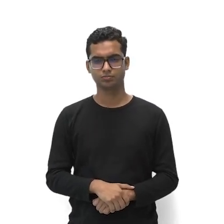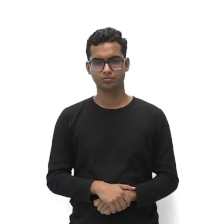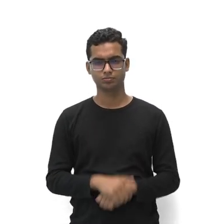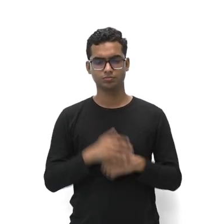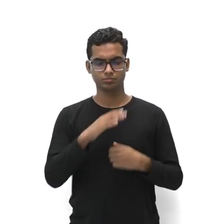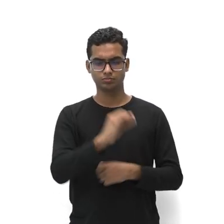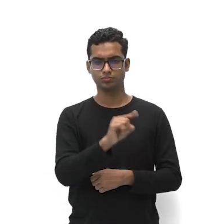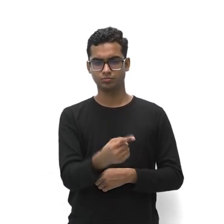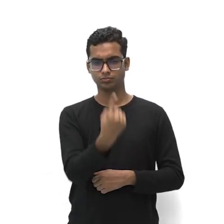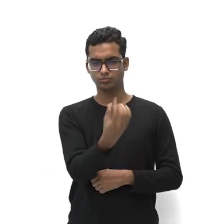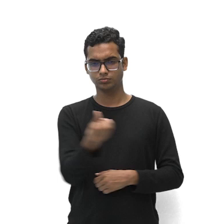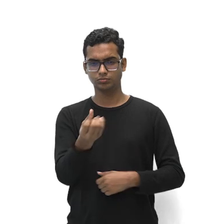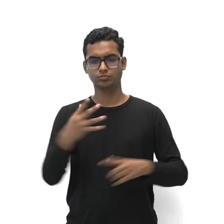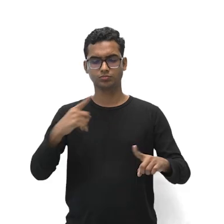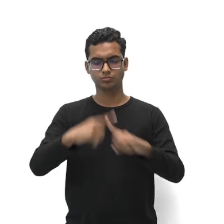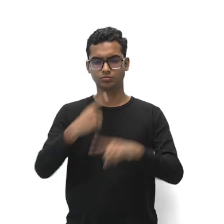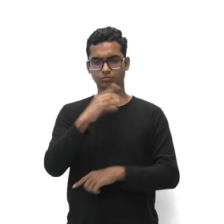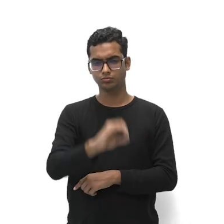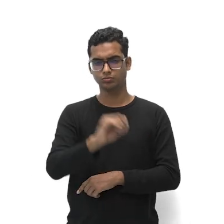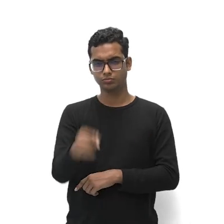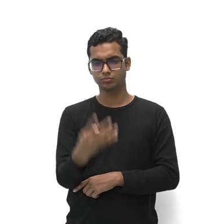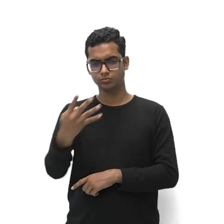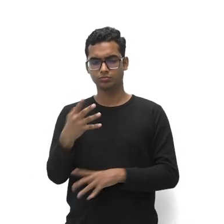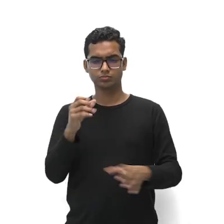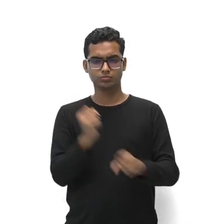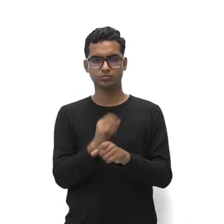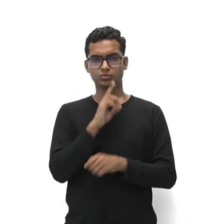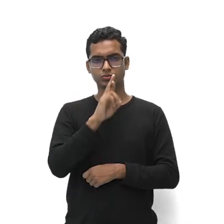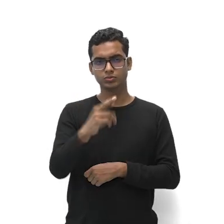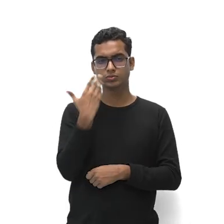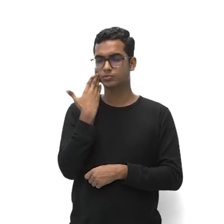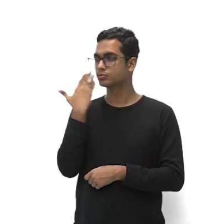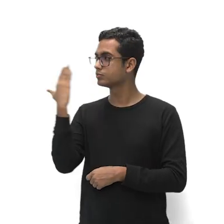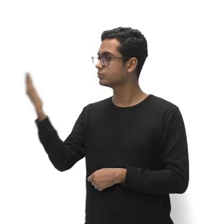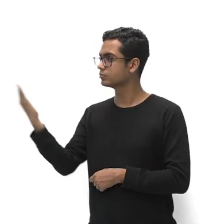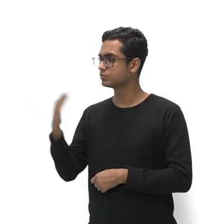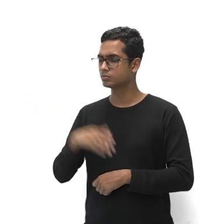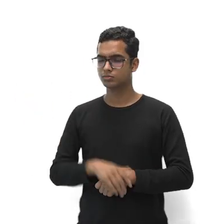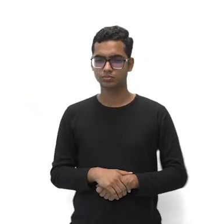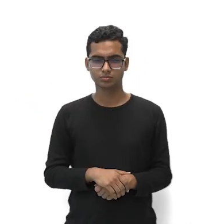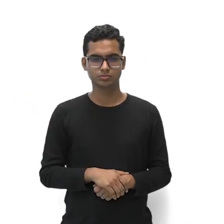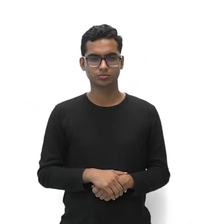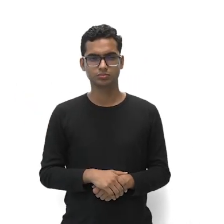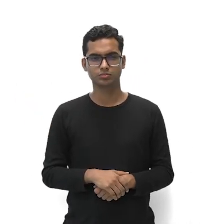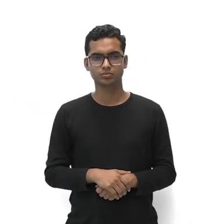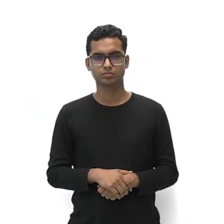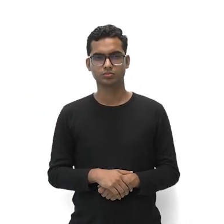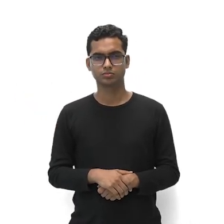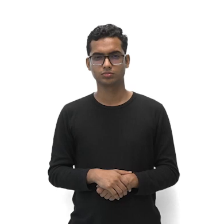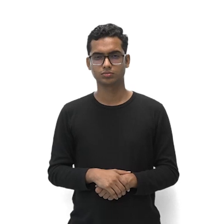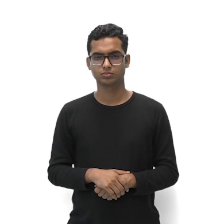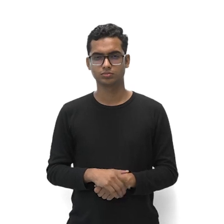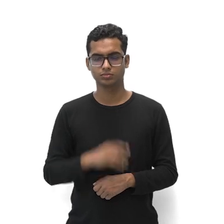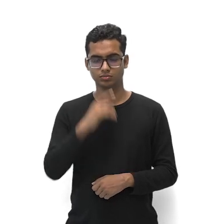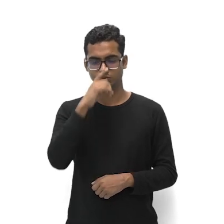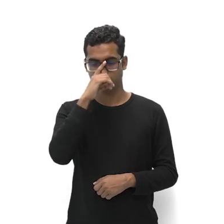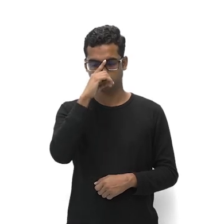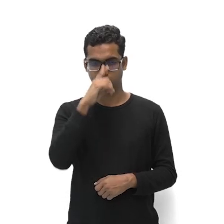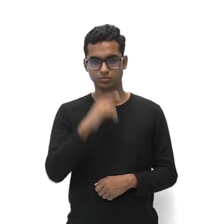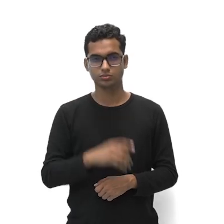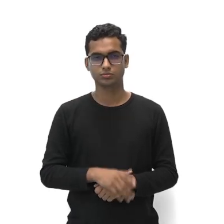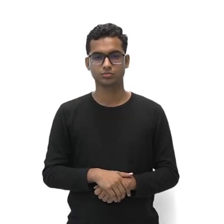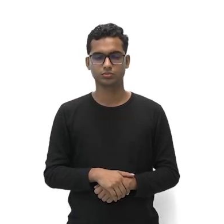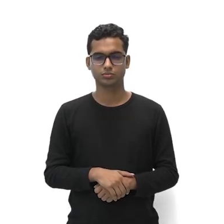Muito bem. Aí eu vou multiplicar. 4 vezes 6, 24, vão 2. 4 vezes